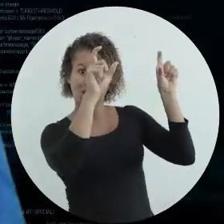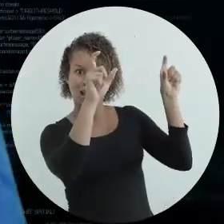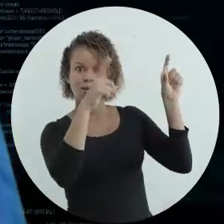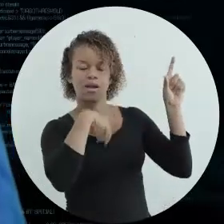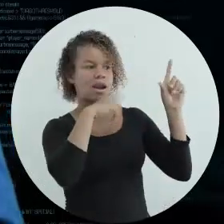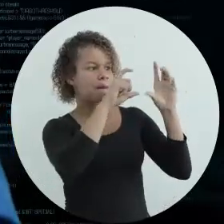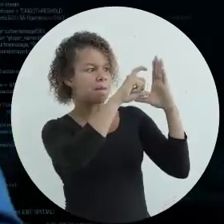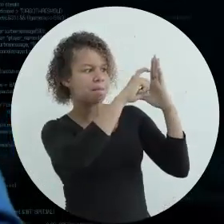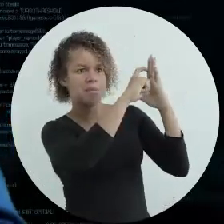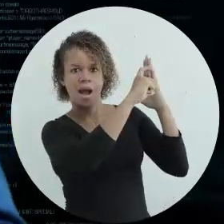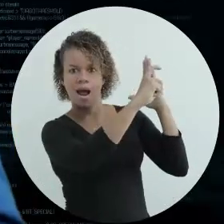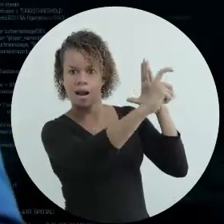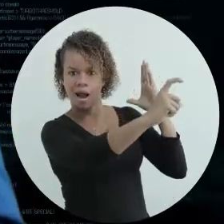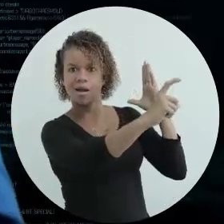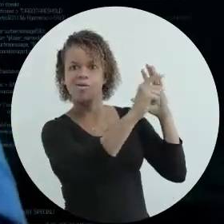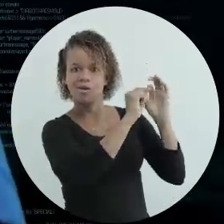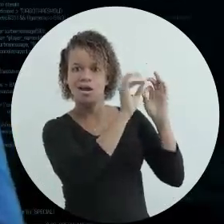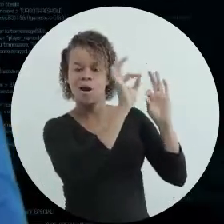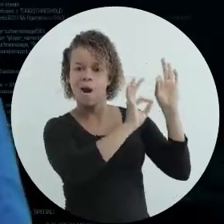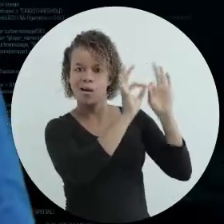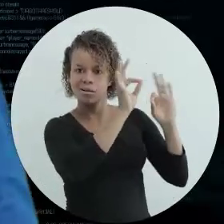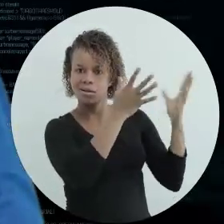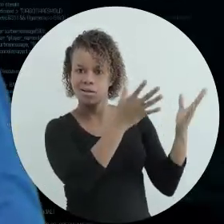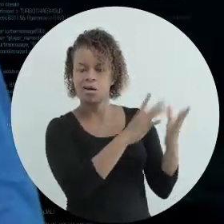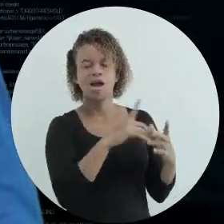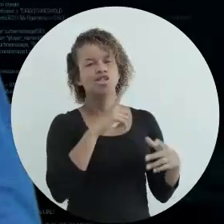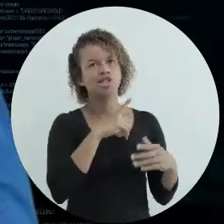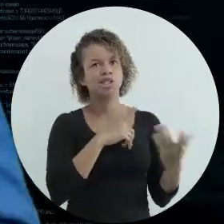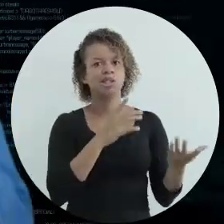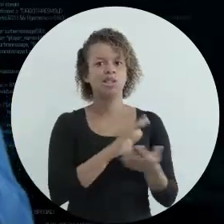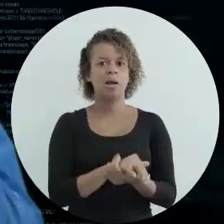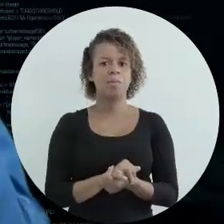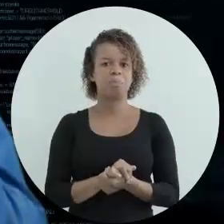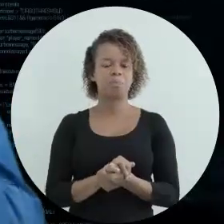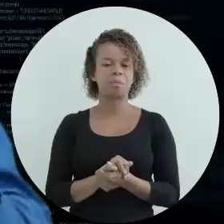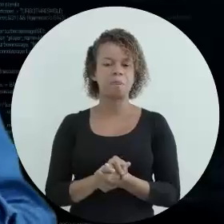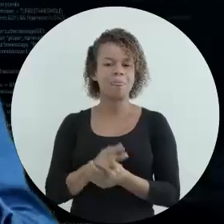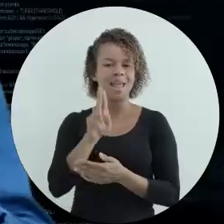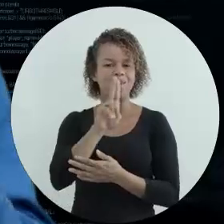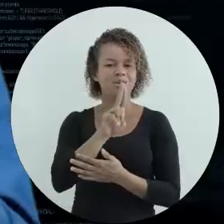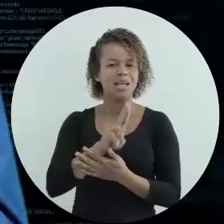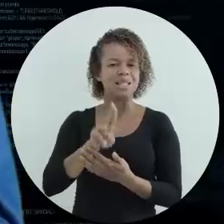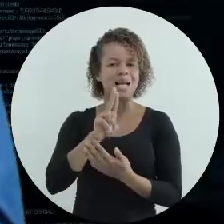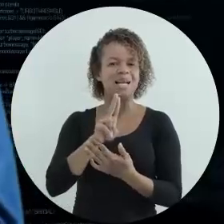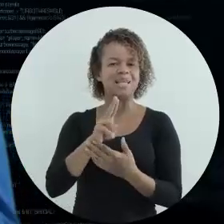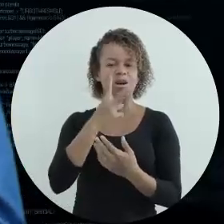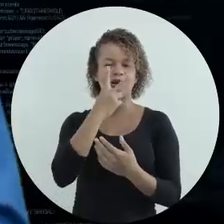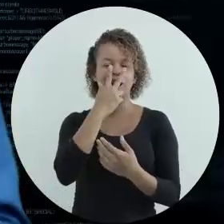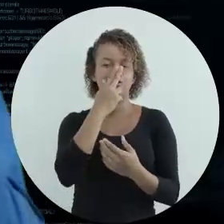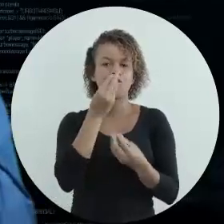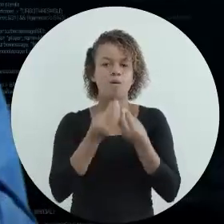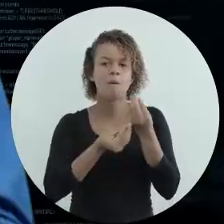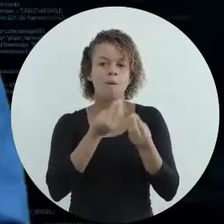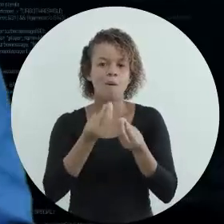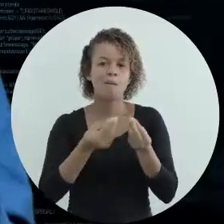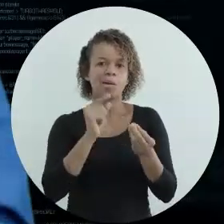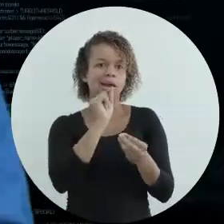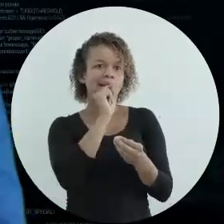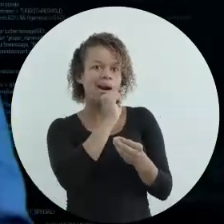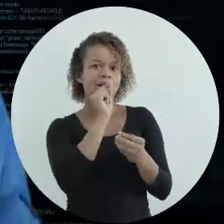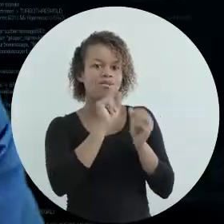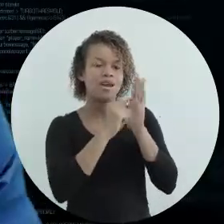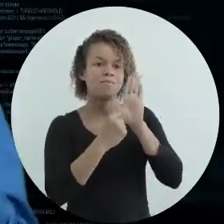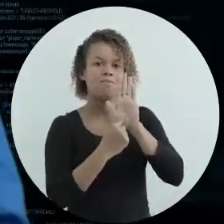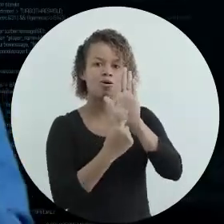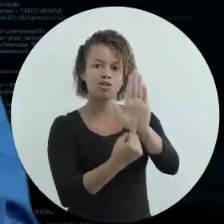um formulário. A gente tinha a estilização, que dizia como era que aquilo dali ia ser mostrado, como era que o formulário